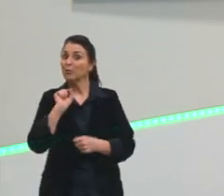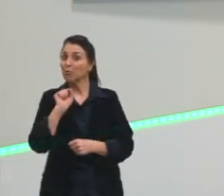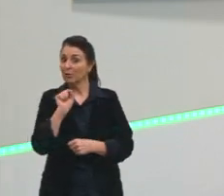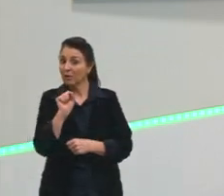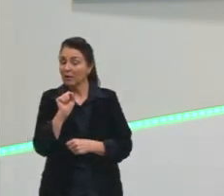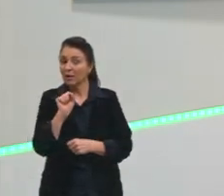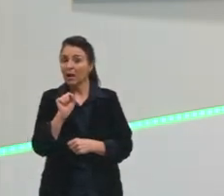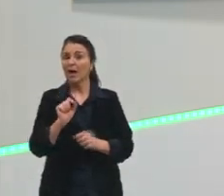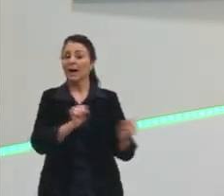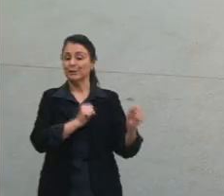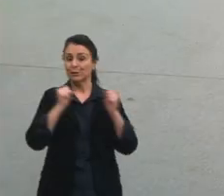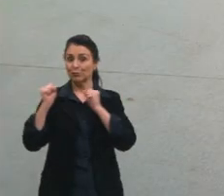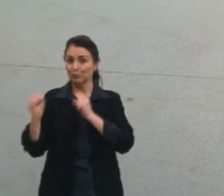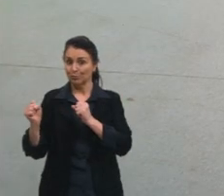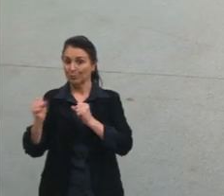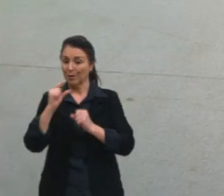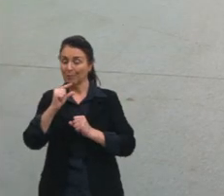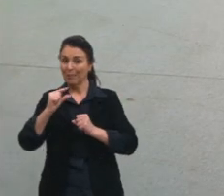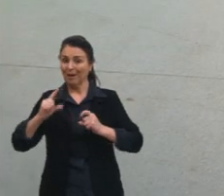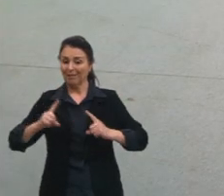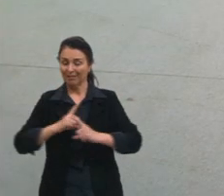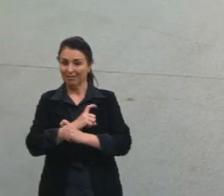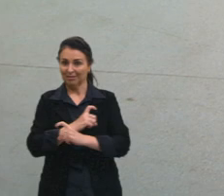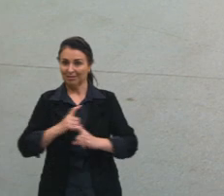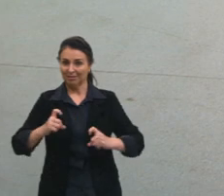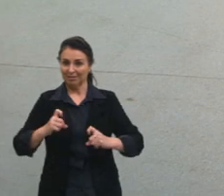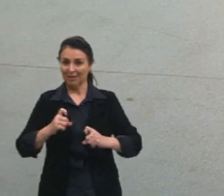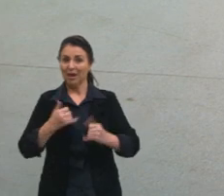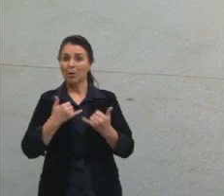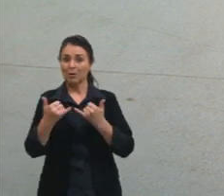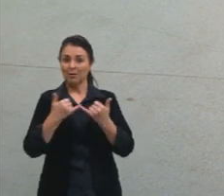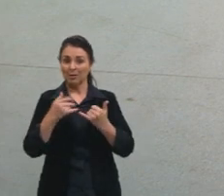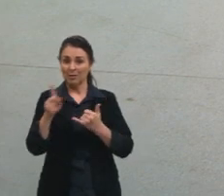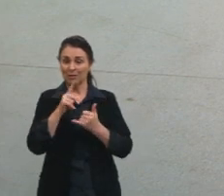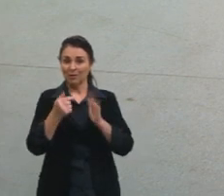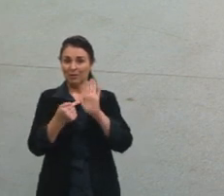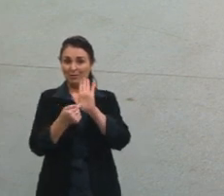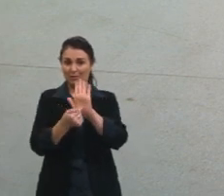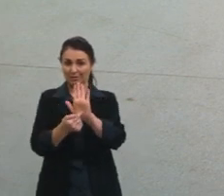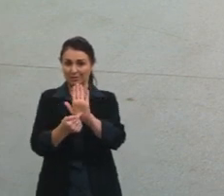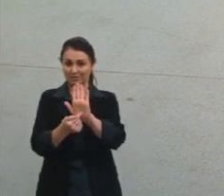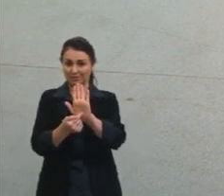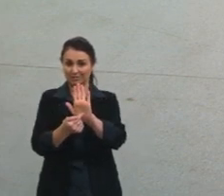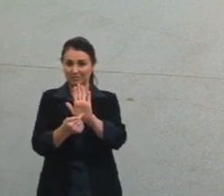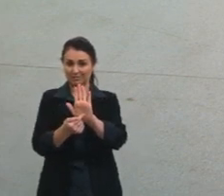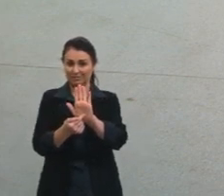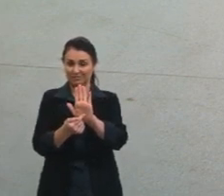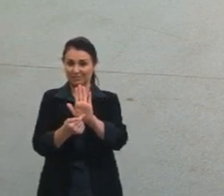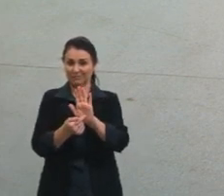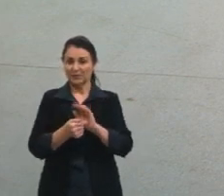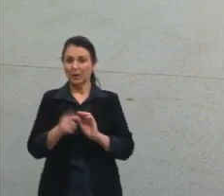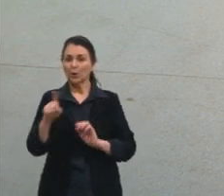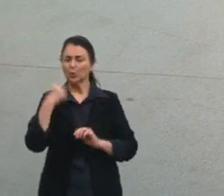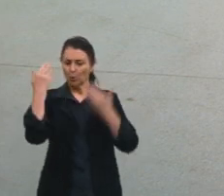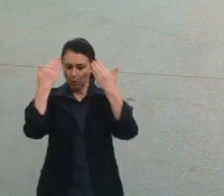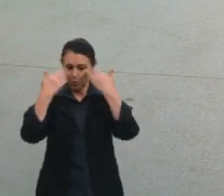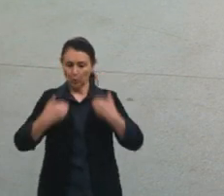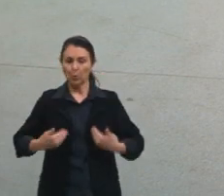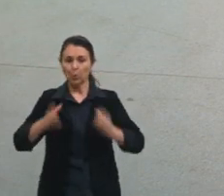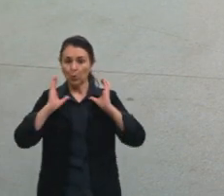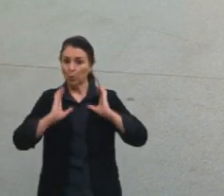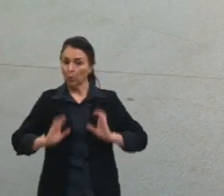mais comum para vocês tá aqui ó é um nosso corpo